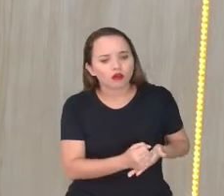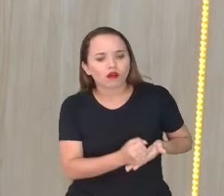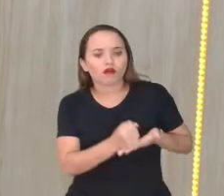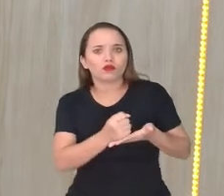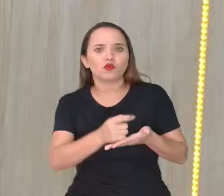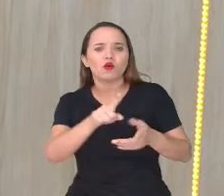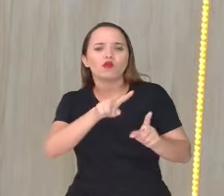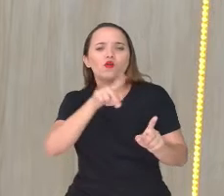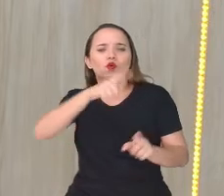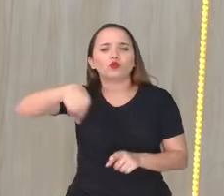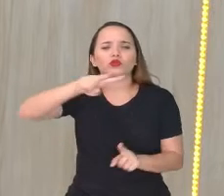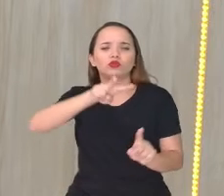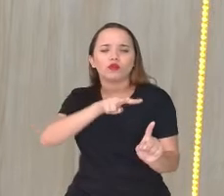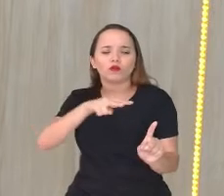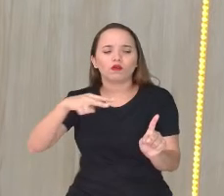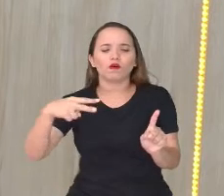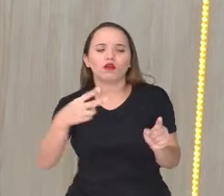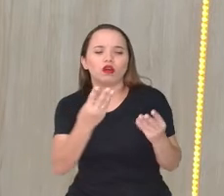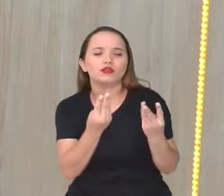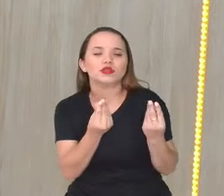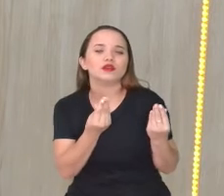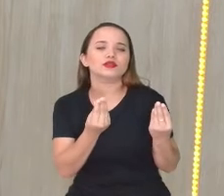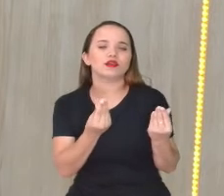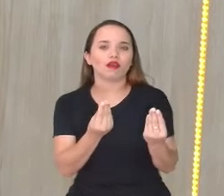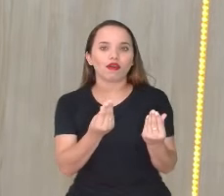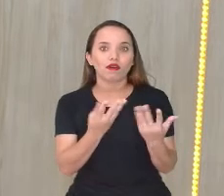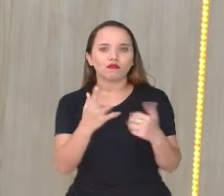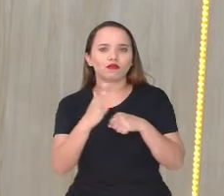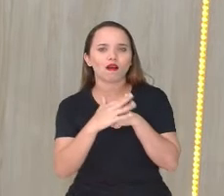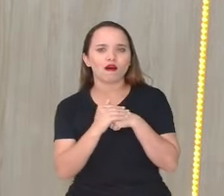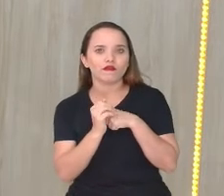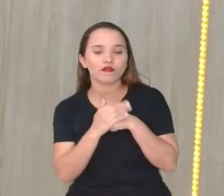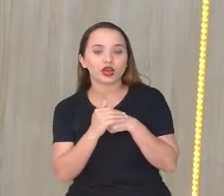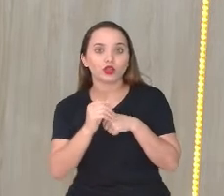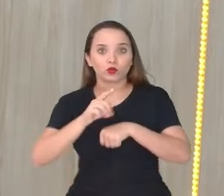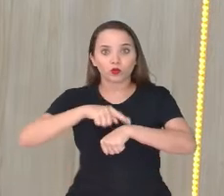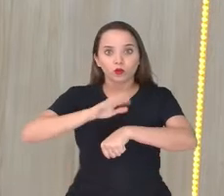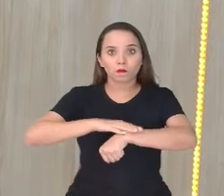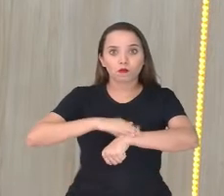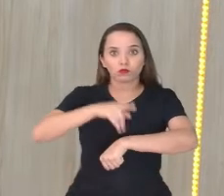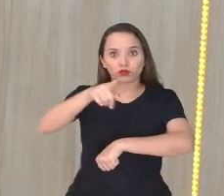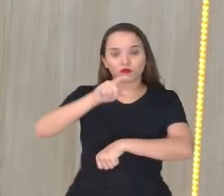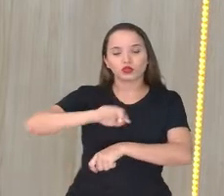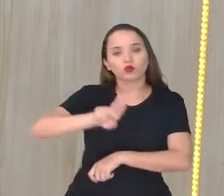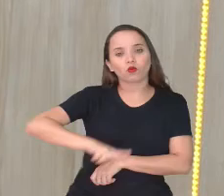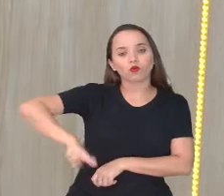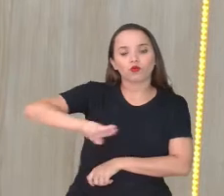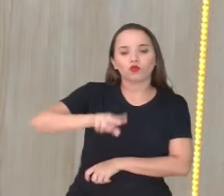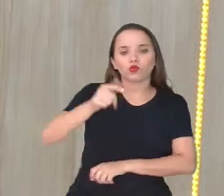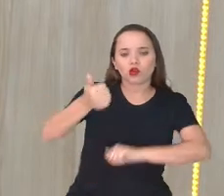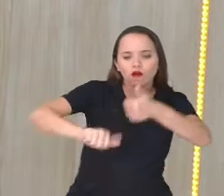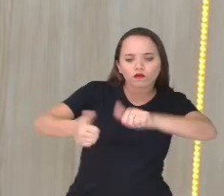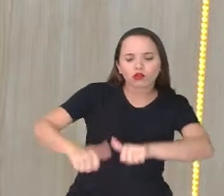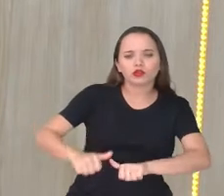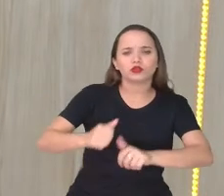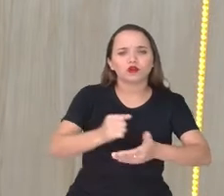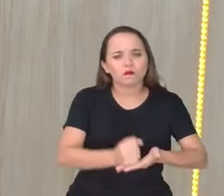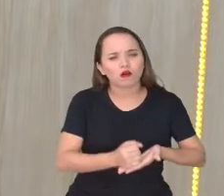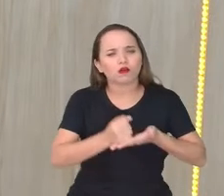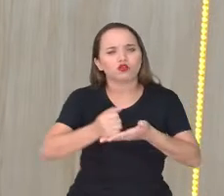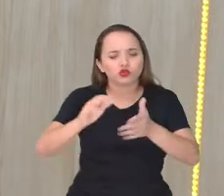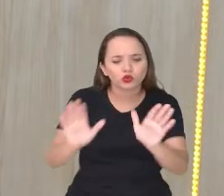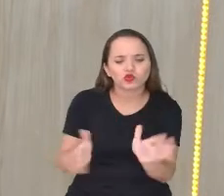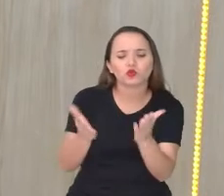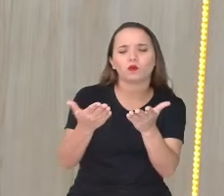olhar afetivo, sensível, quando você usa aquela avaliação para promover, para